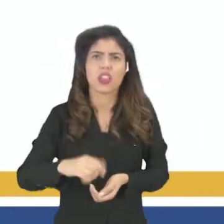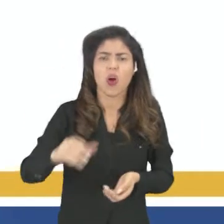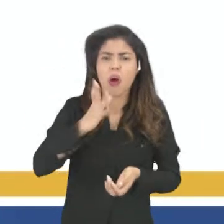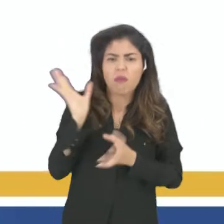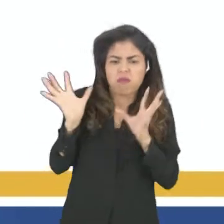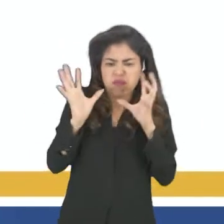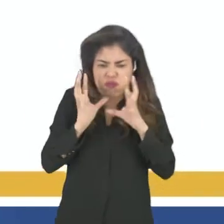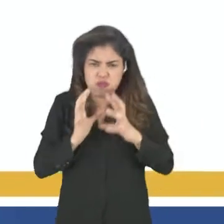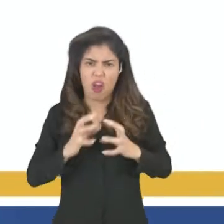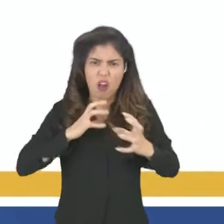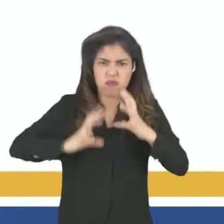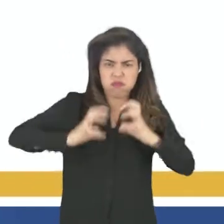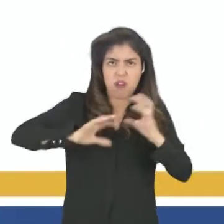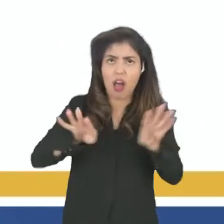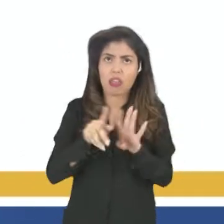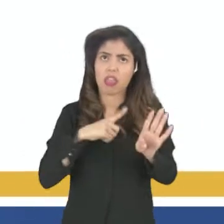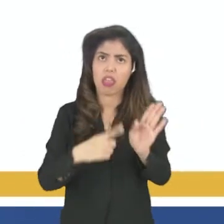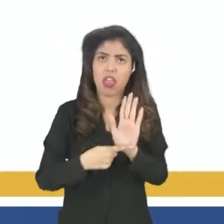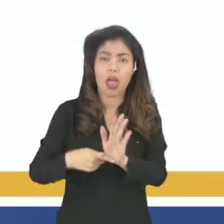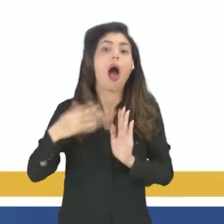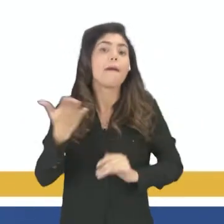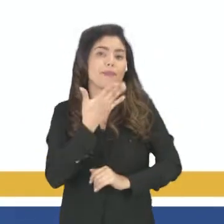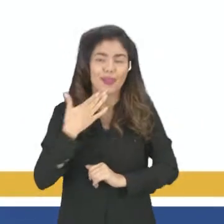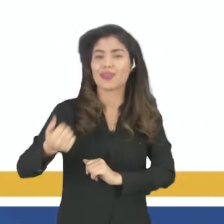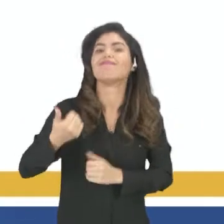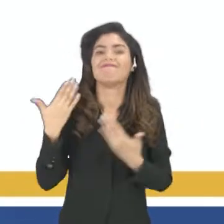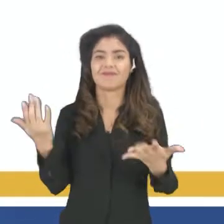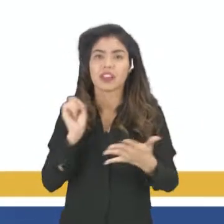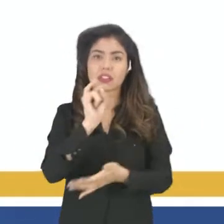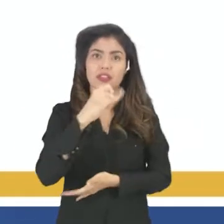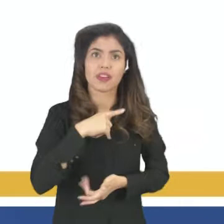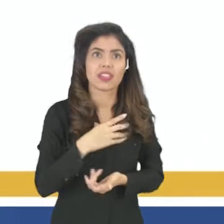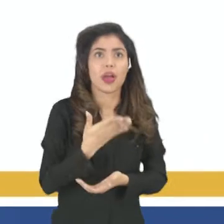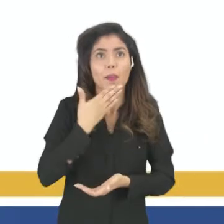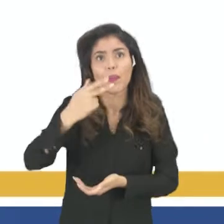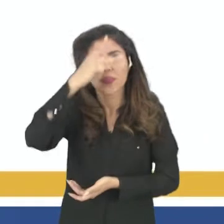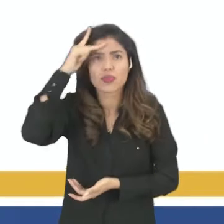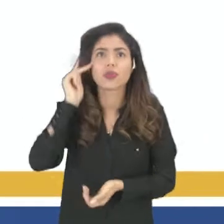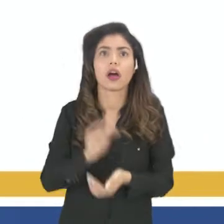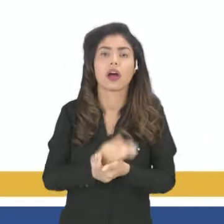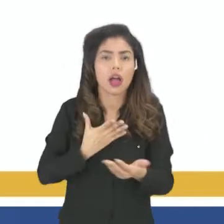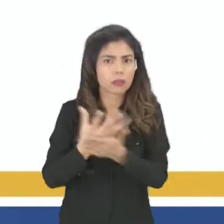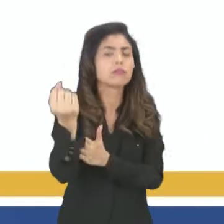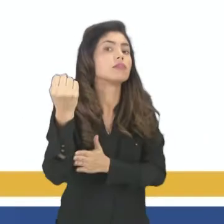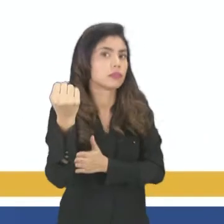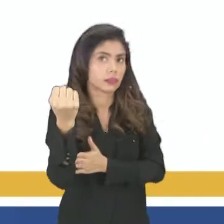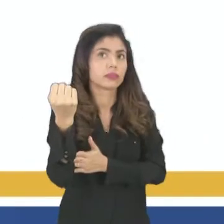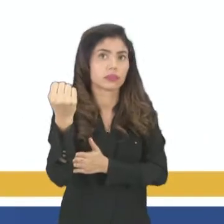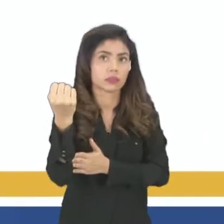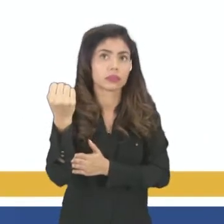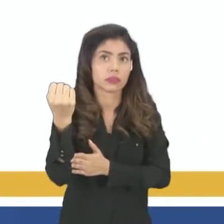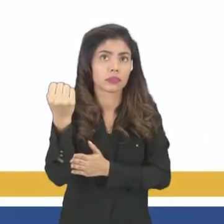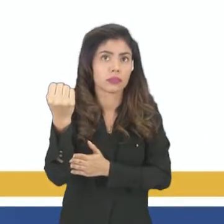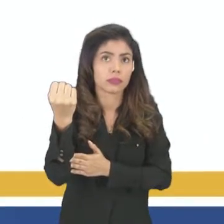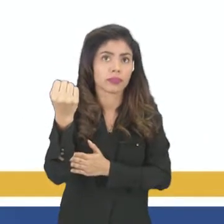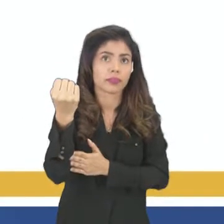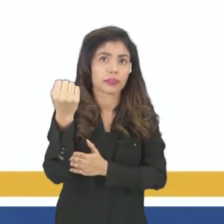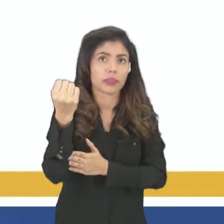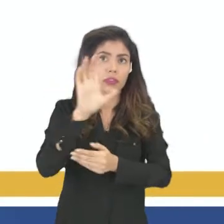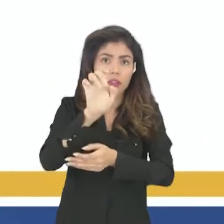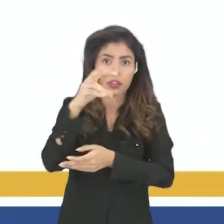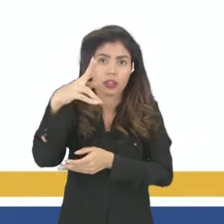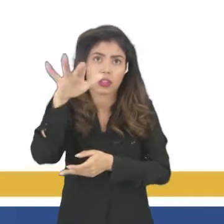e horror a raça humana poderia ter sido poupada se tivesse alguém que simplesmente tivesse arrancado